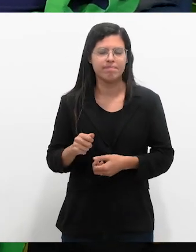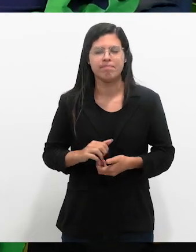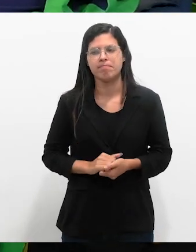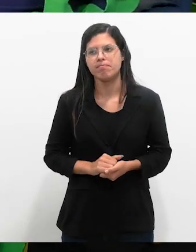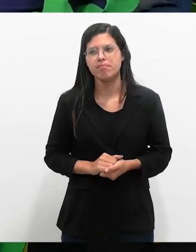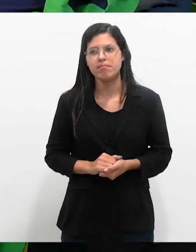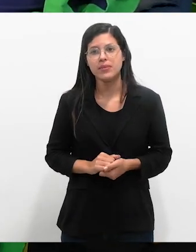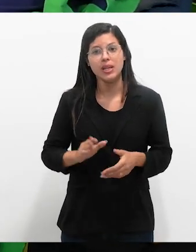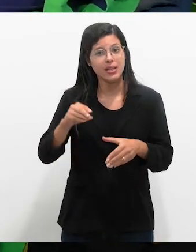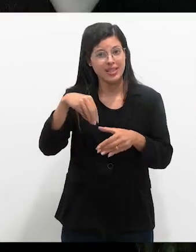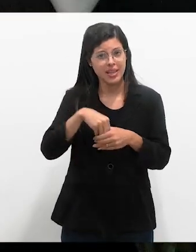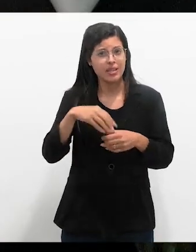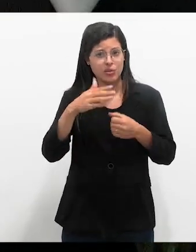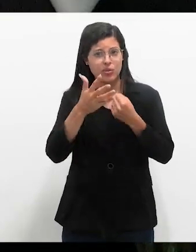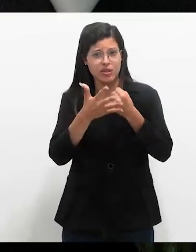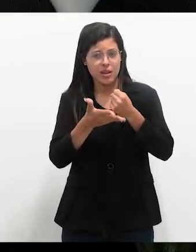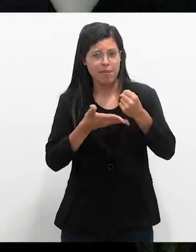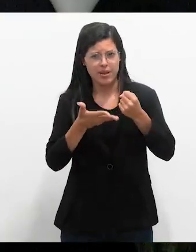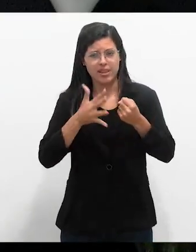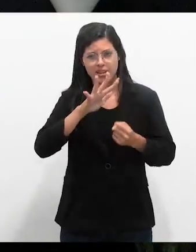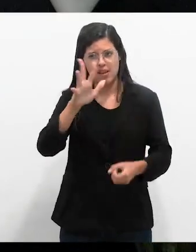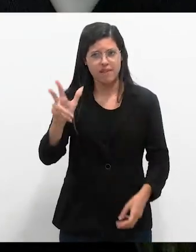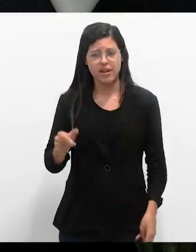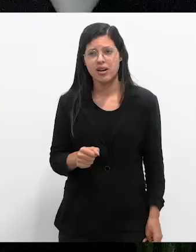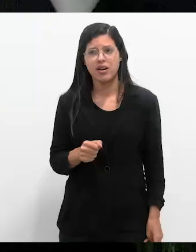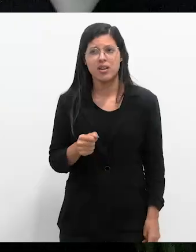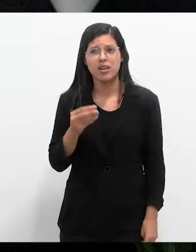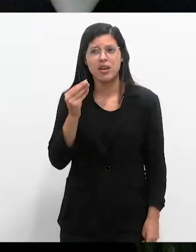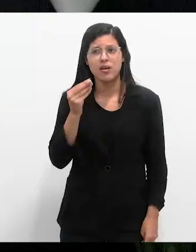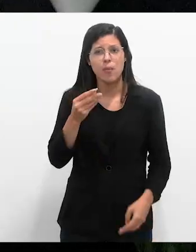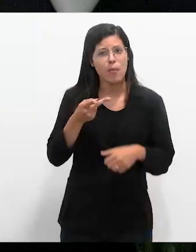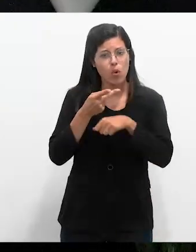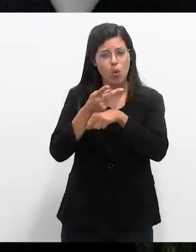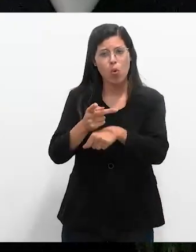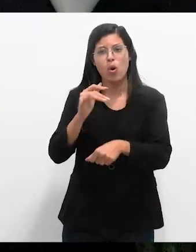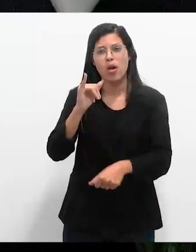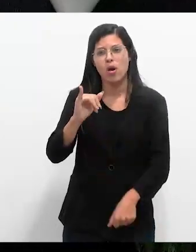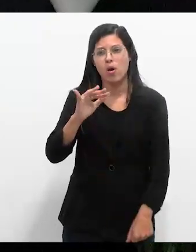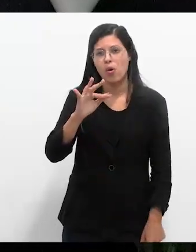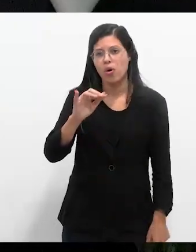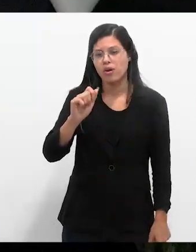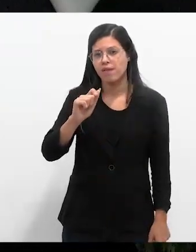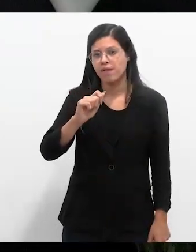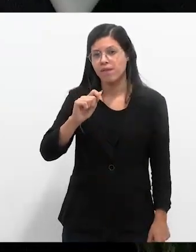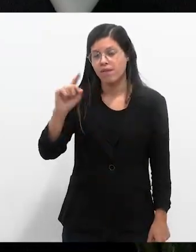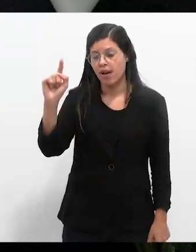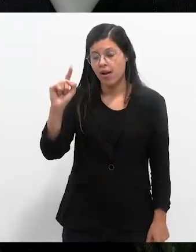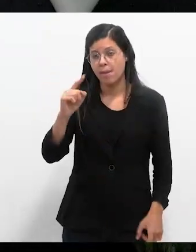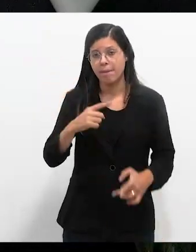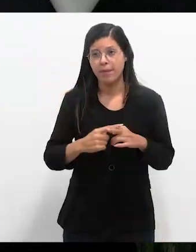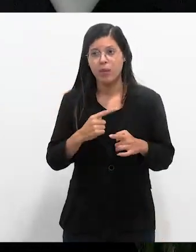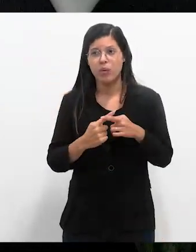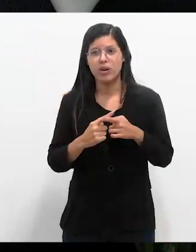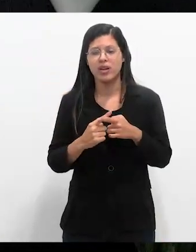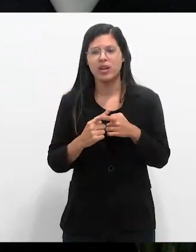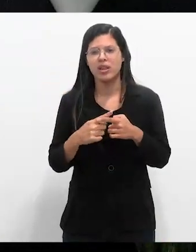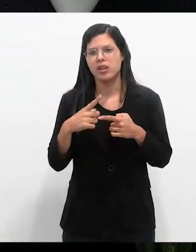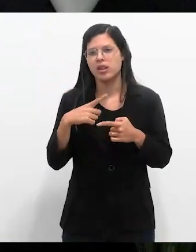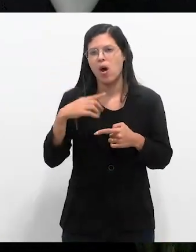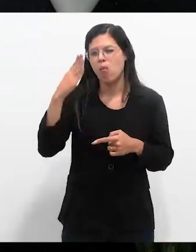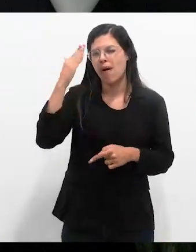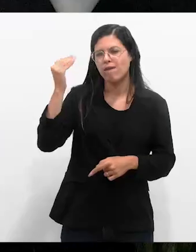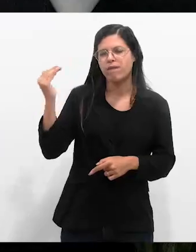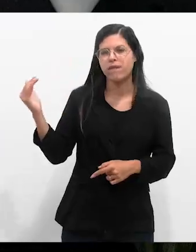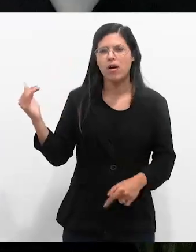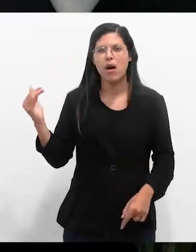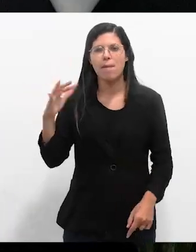E aí, quando ele está dentro das matrizes africanas, ele vai buscar o Ifá, porque o Ifá, para ele, dá um